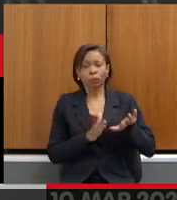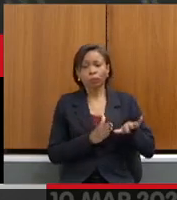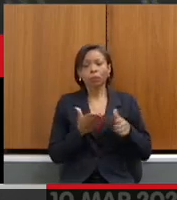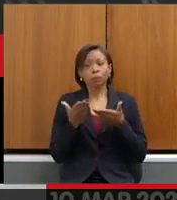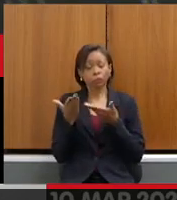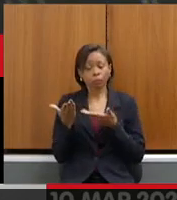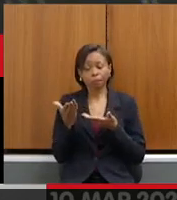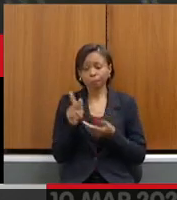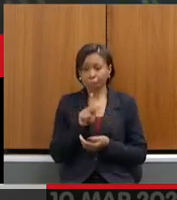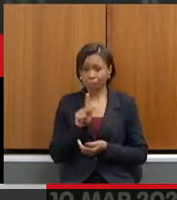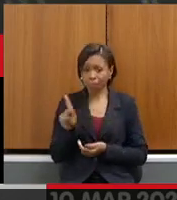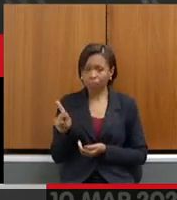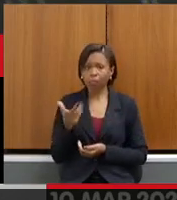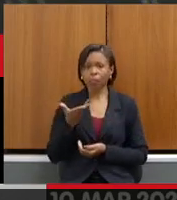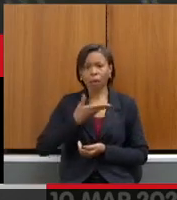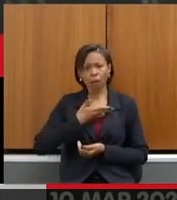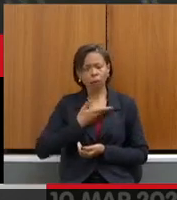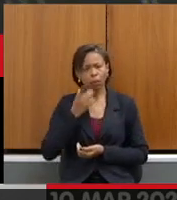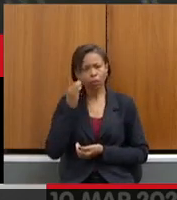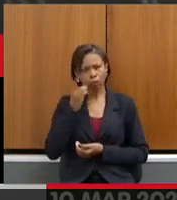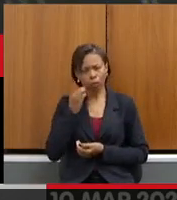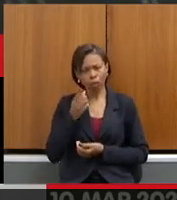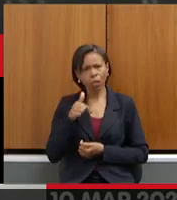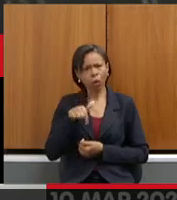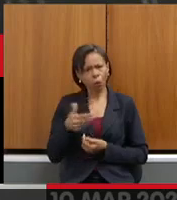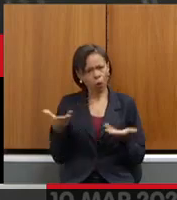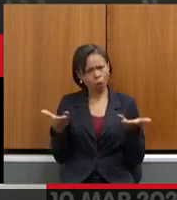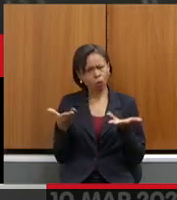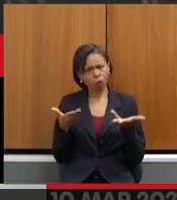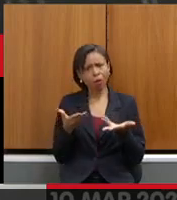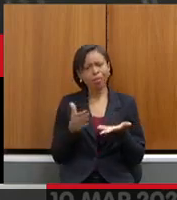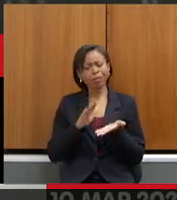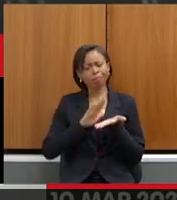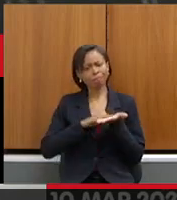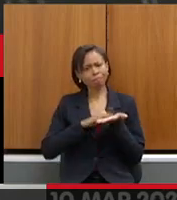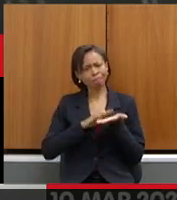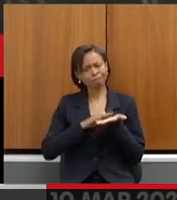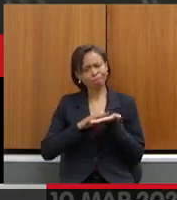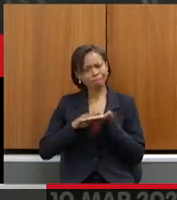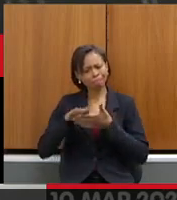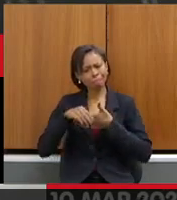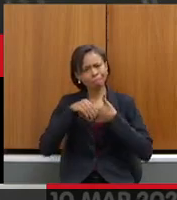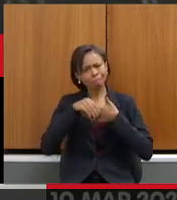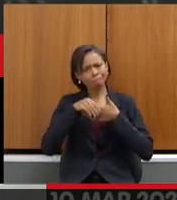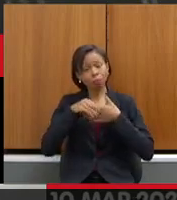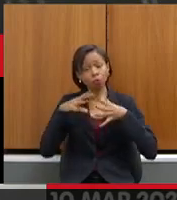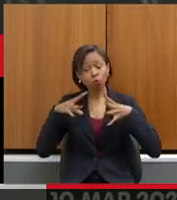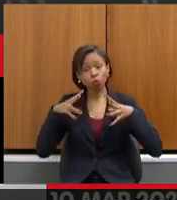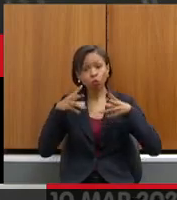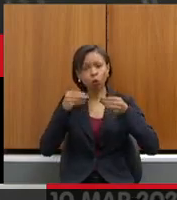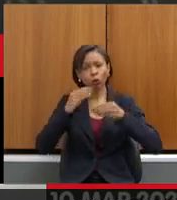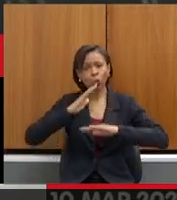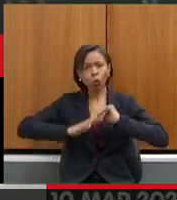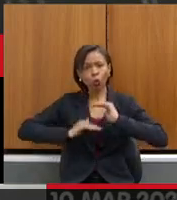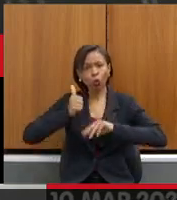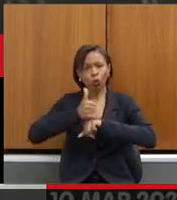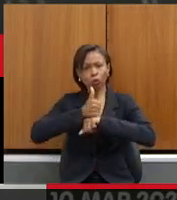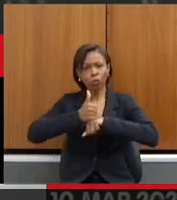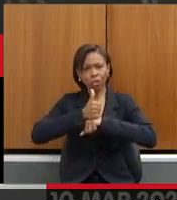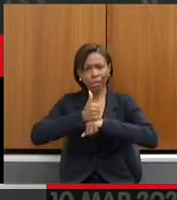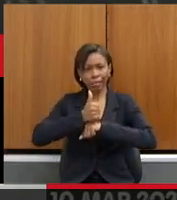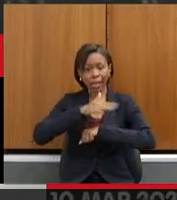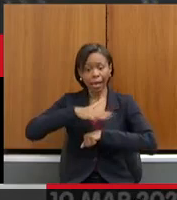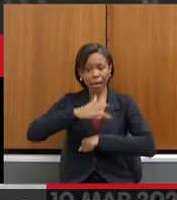nobres colegas É eu quero aqui render as minhas homenagens a todos aqueles profissionais da Saúde da Linha de Frente